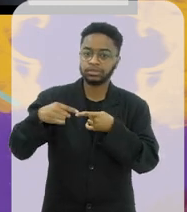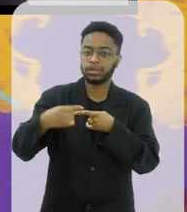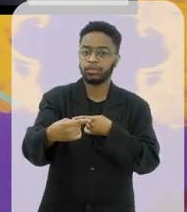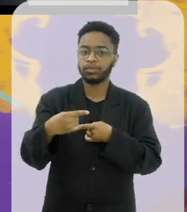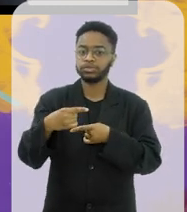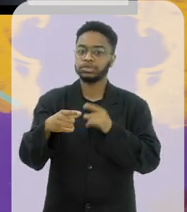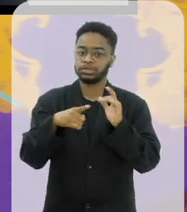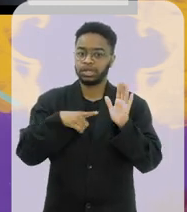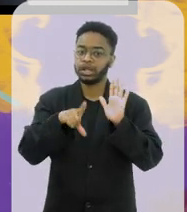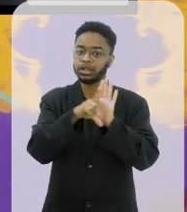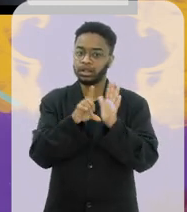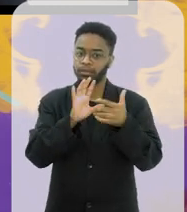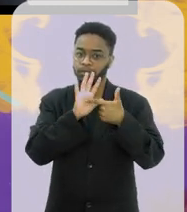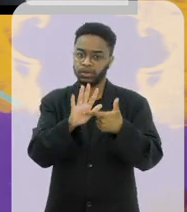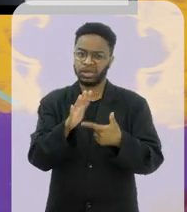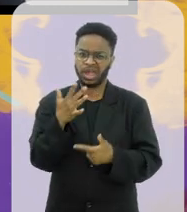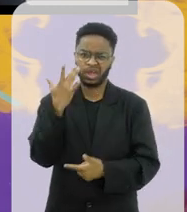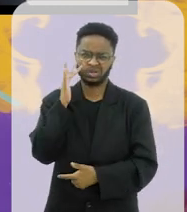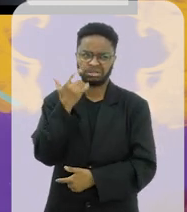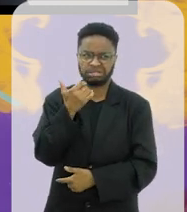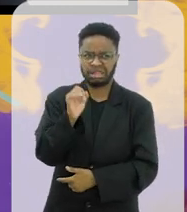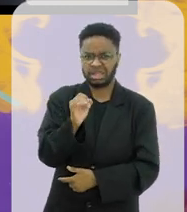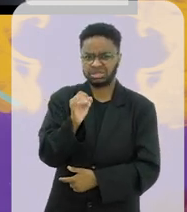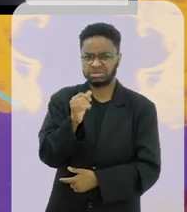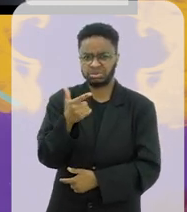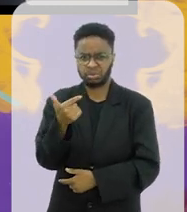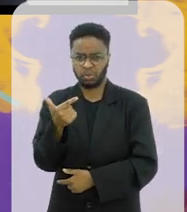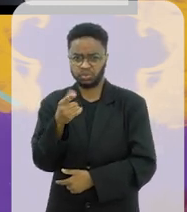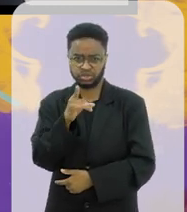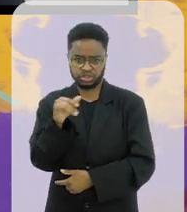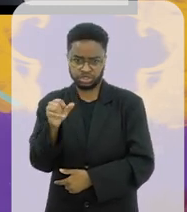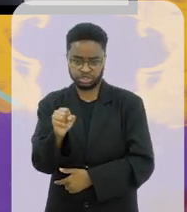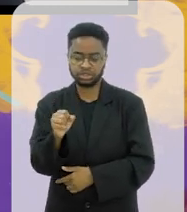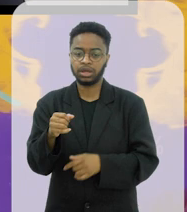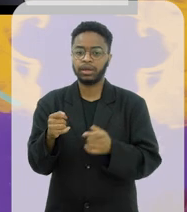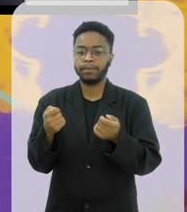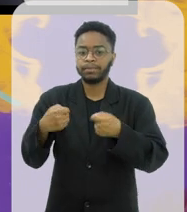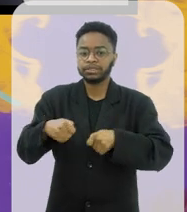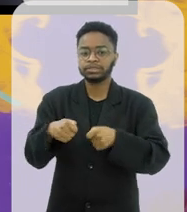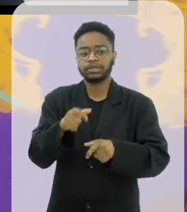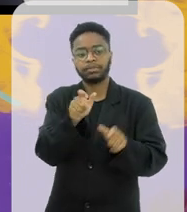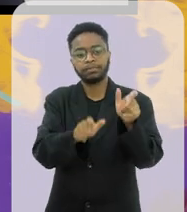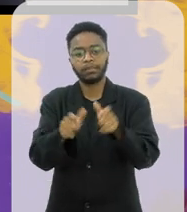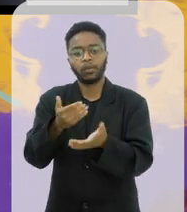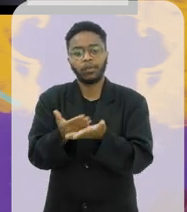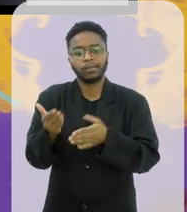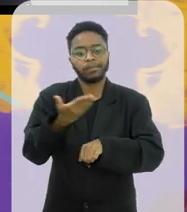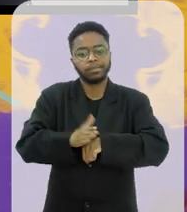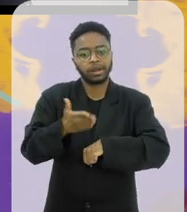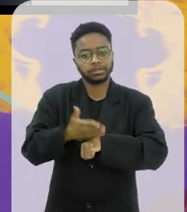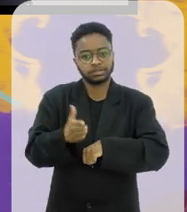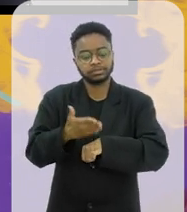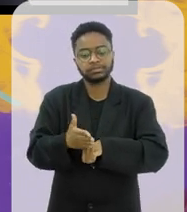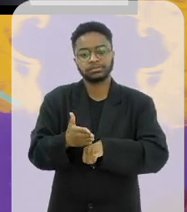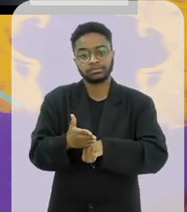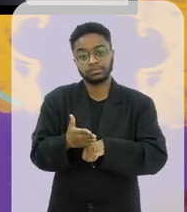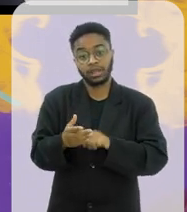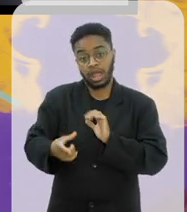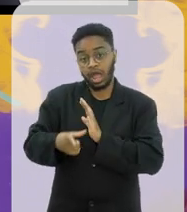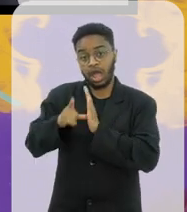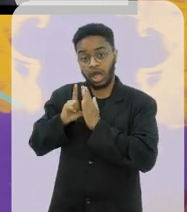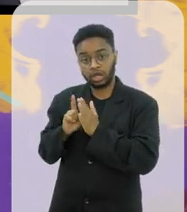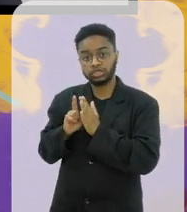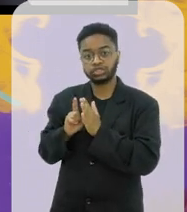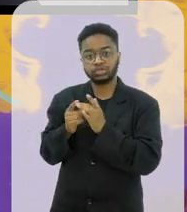dias que a lei também determina, são 10 ou 12 dias, para que os atletas entrem em treinamento. Para que pré-temporada.